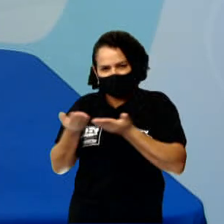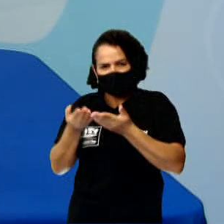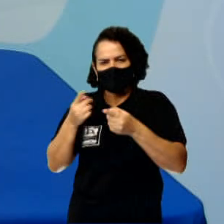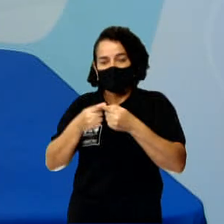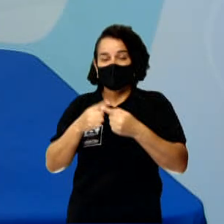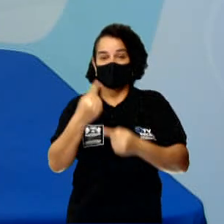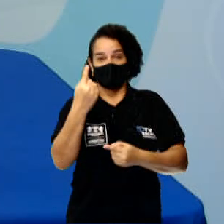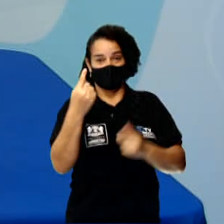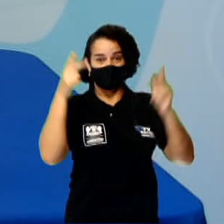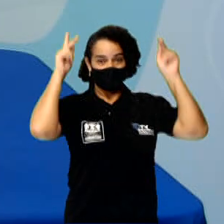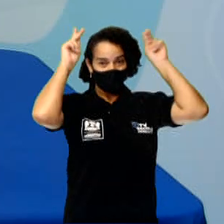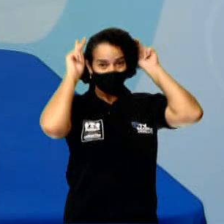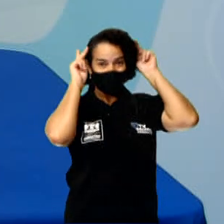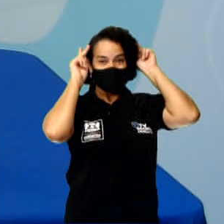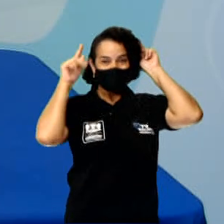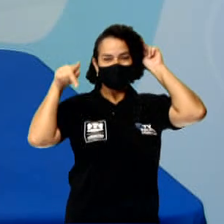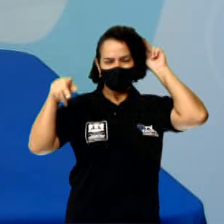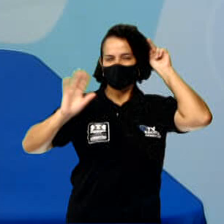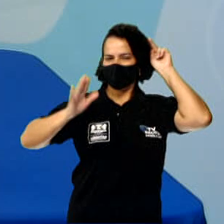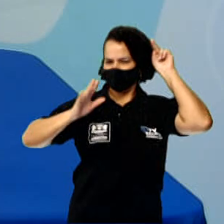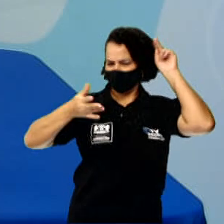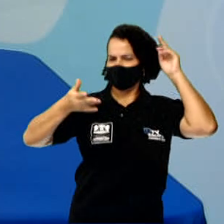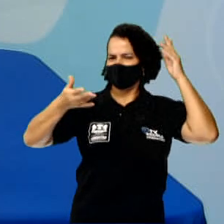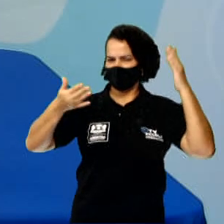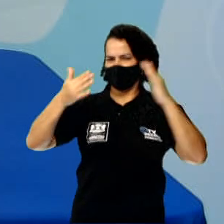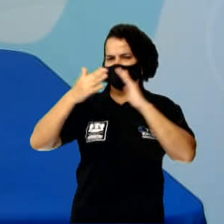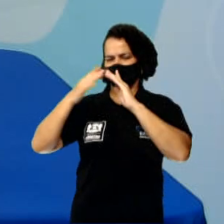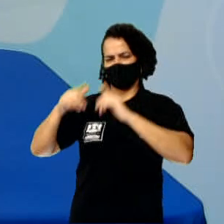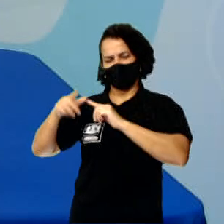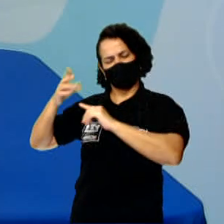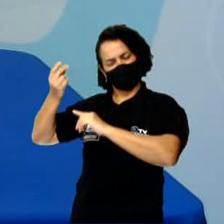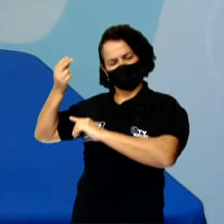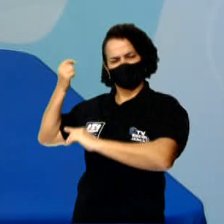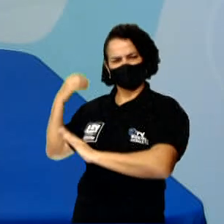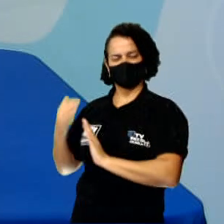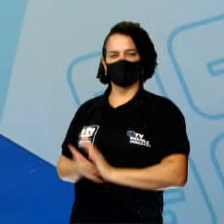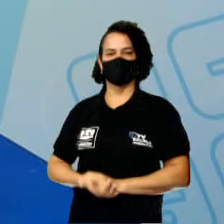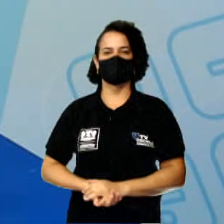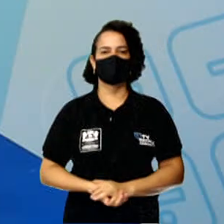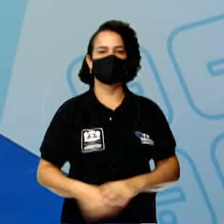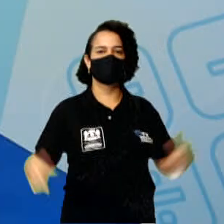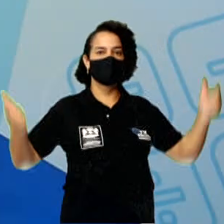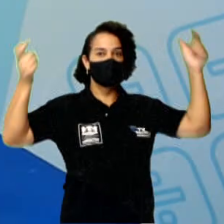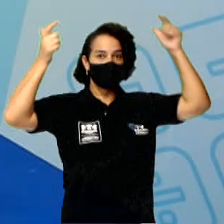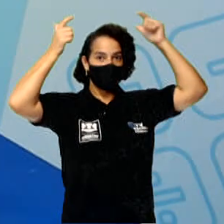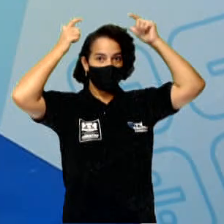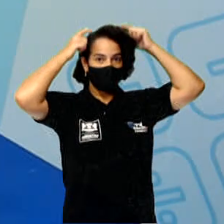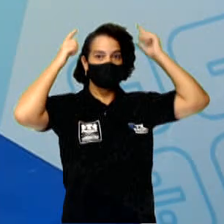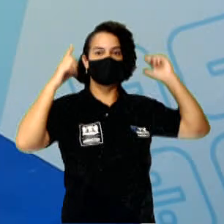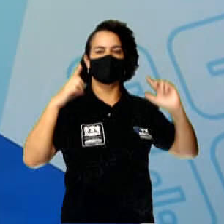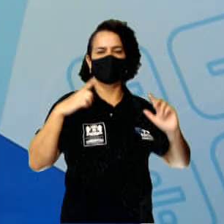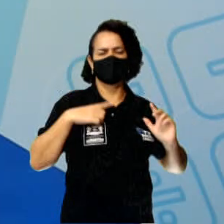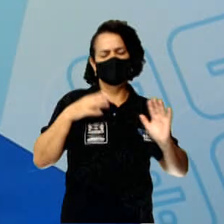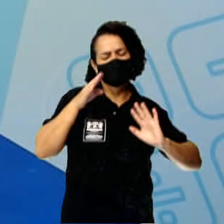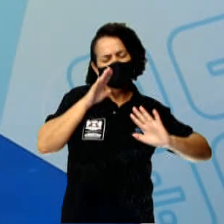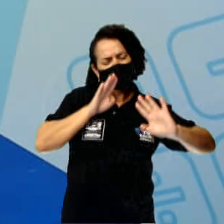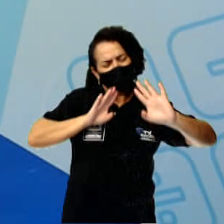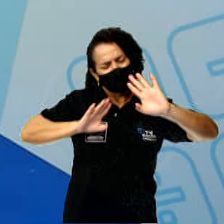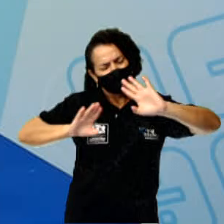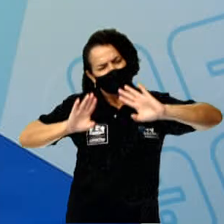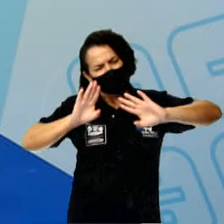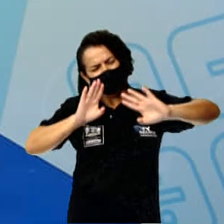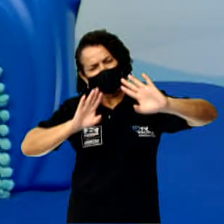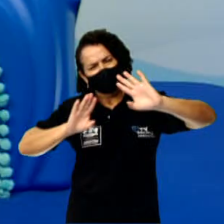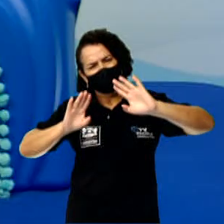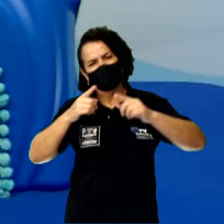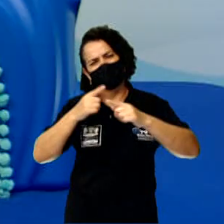das princesinhas que ali havia morado. A rainha, por sua vez, tinha bastante cuidado, porque achava